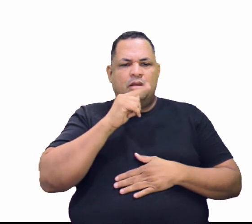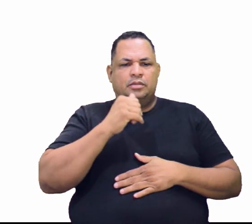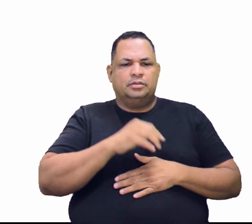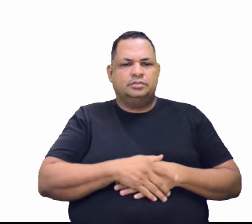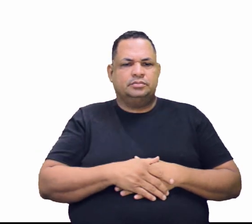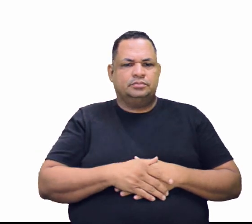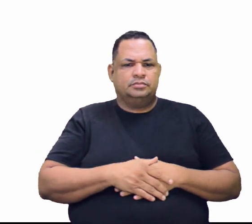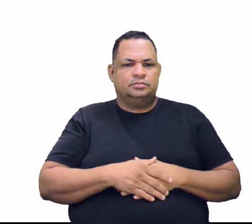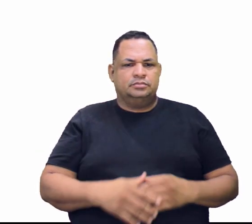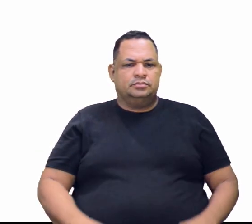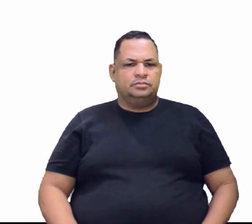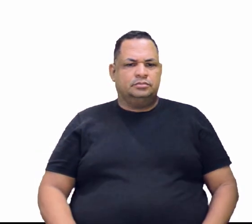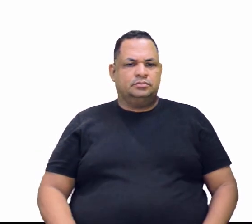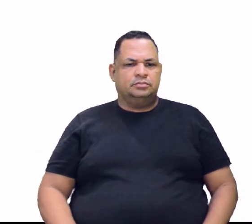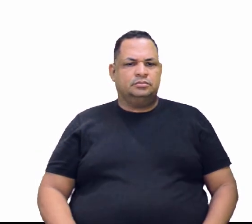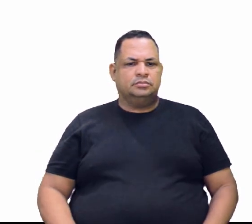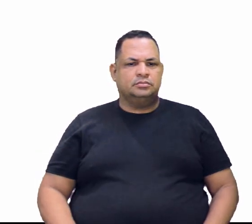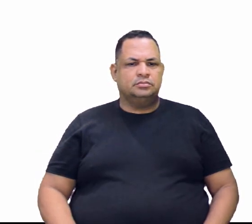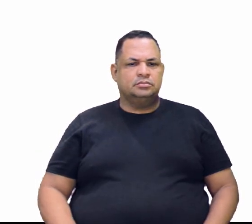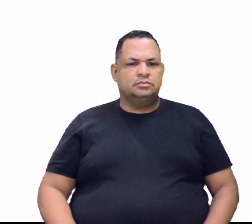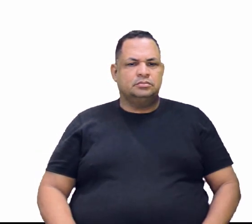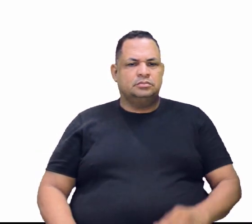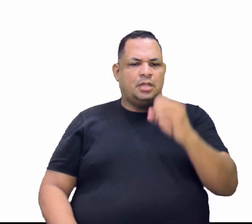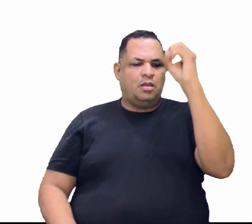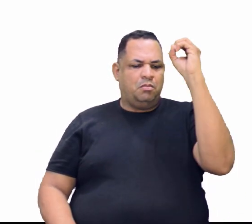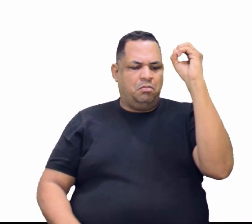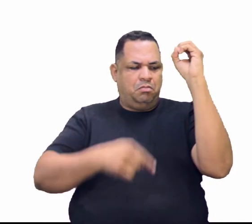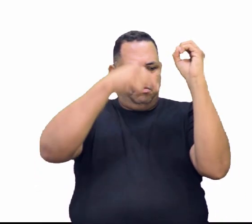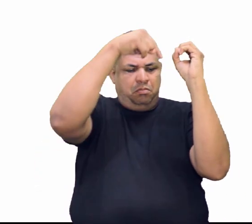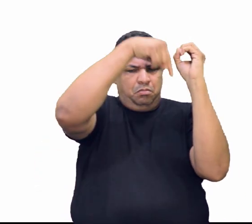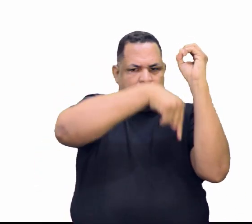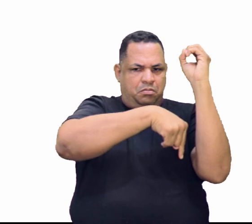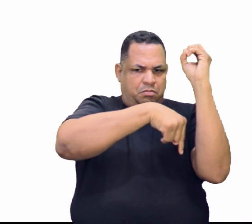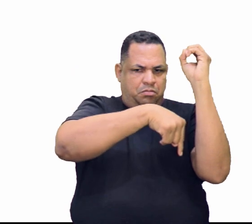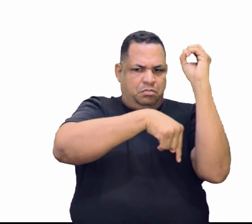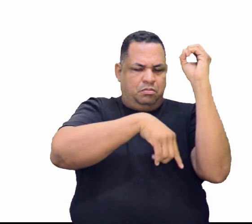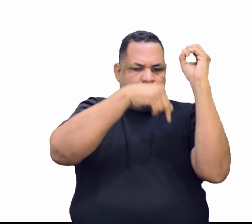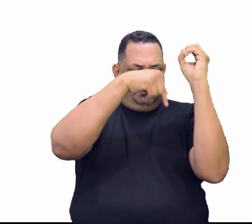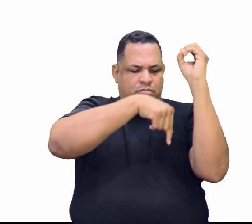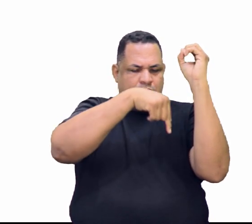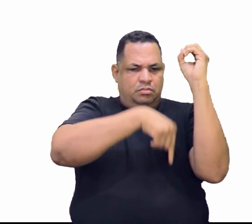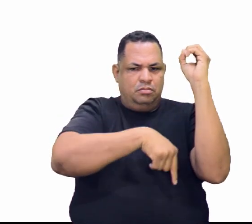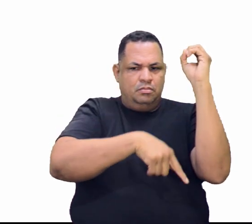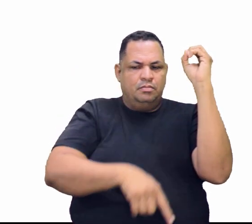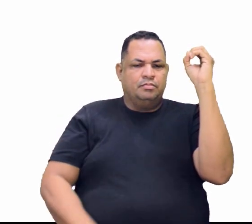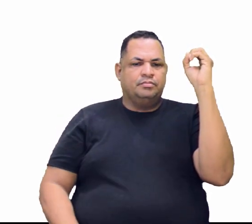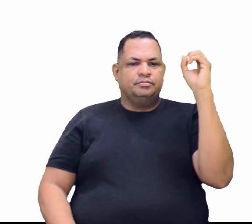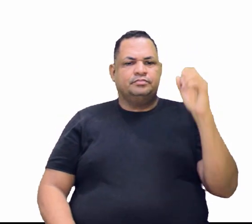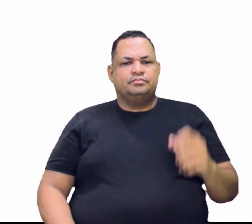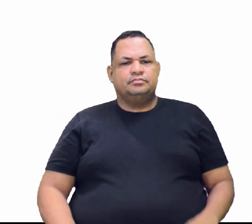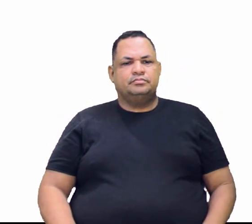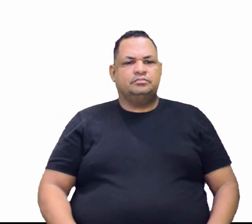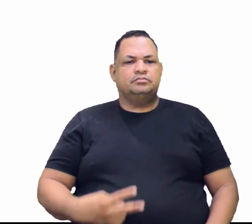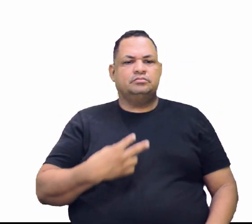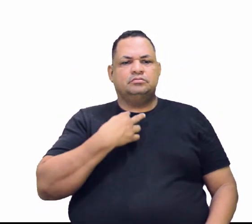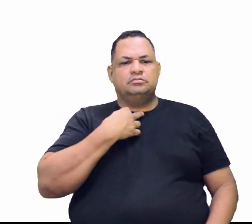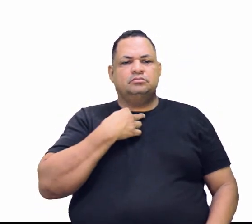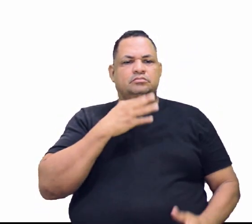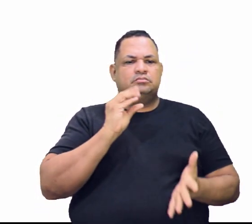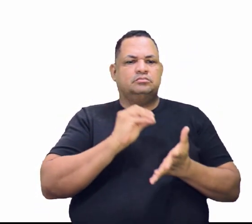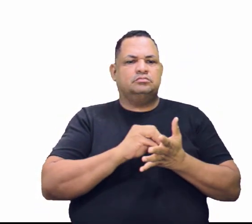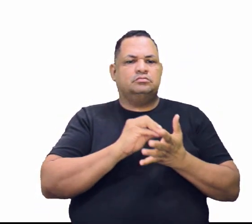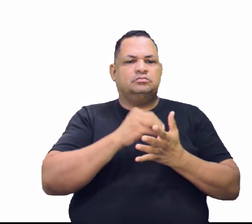reta, os caras esticavam uma corda e da corda para as laterais, ele derrubava. Então, possivelmente, a corda